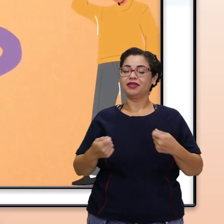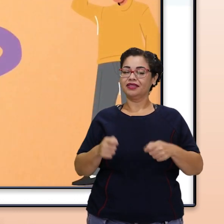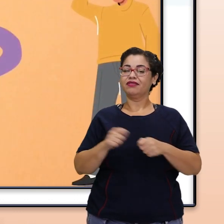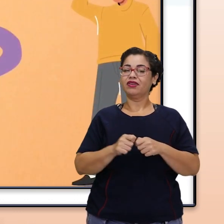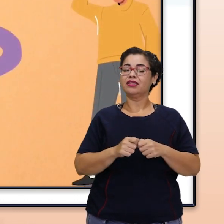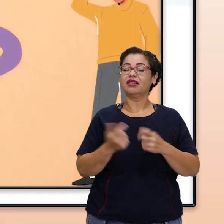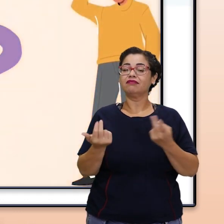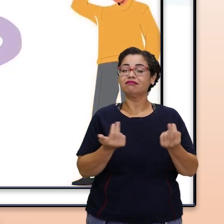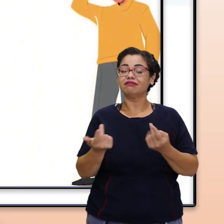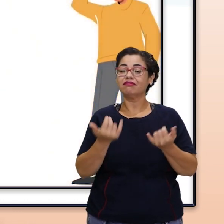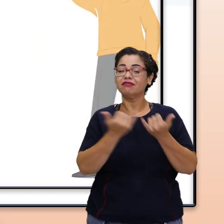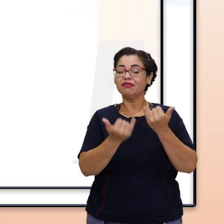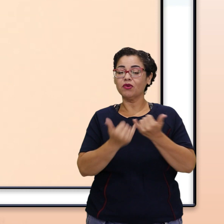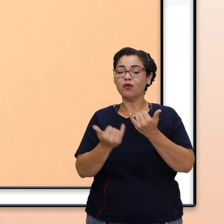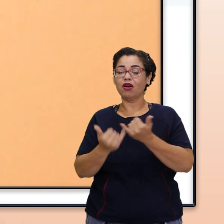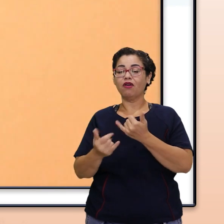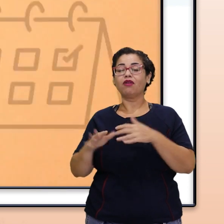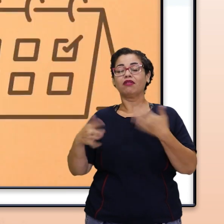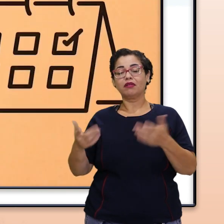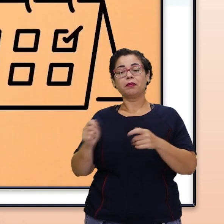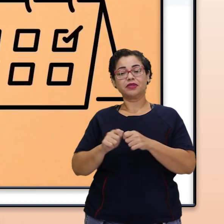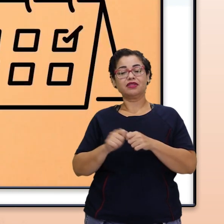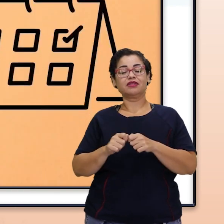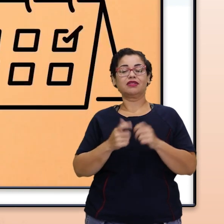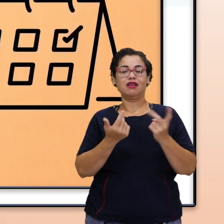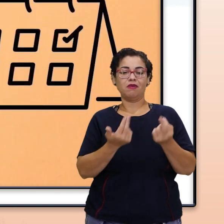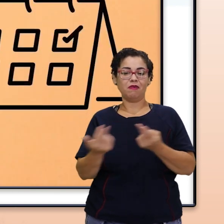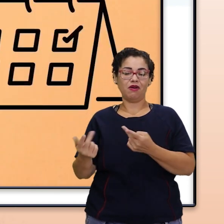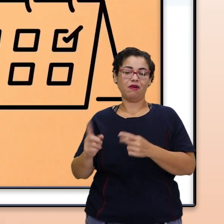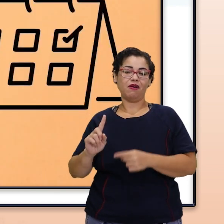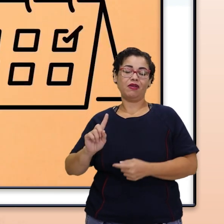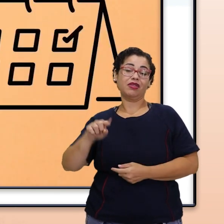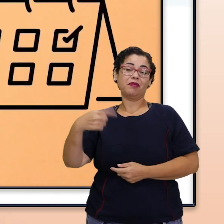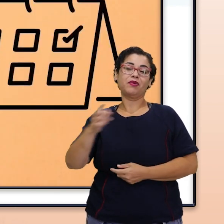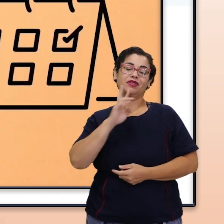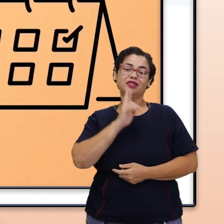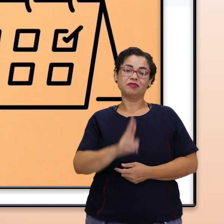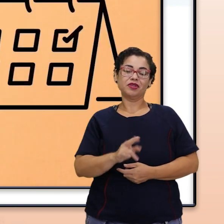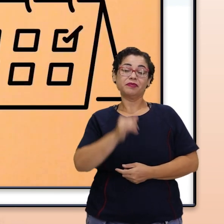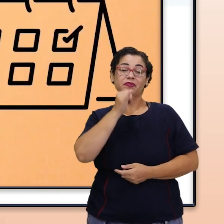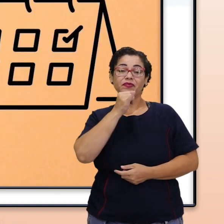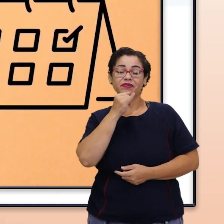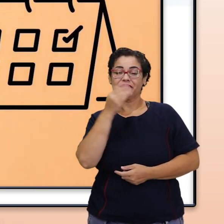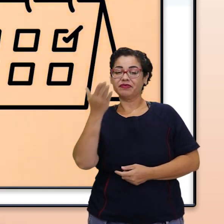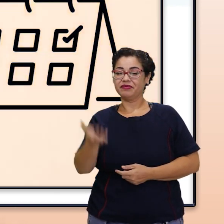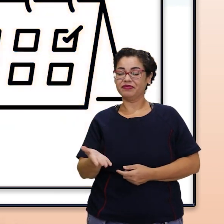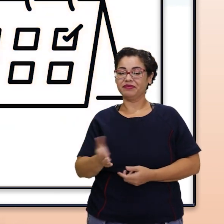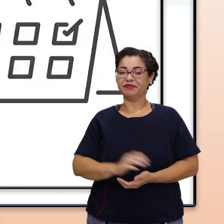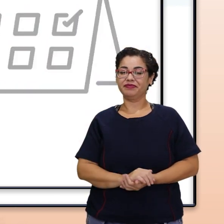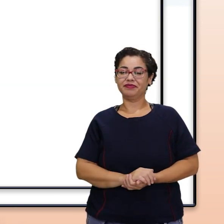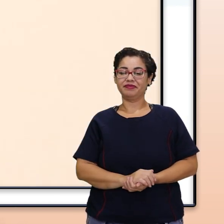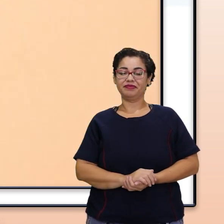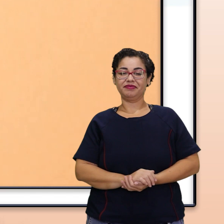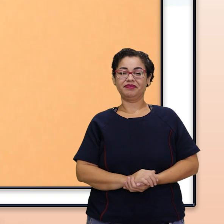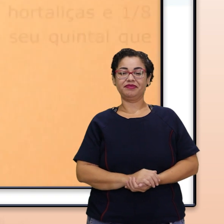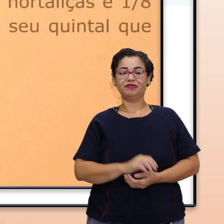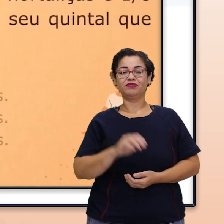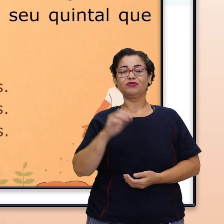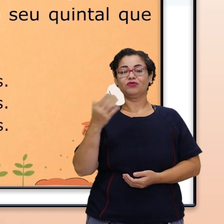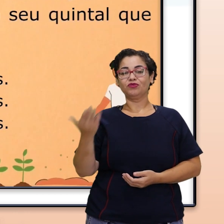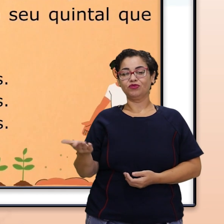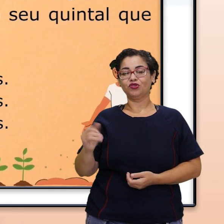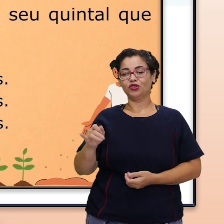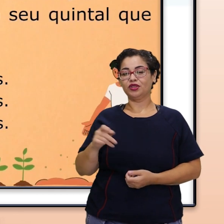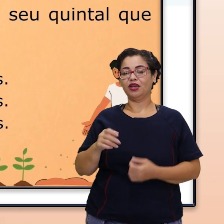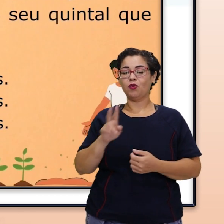encontrar um denominador comum antes de realizar as operações. Vejamos através de uma situação-problema.